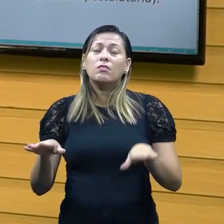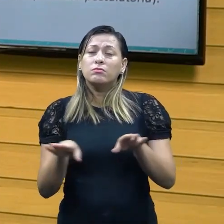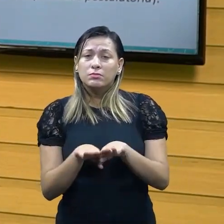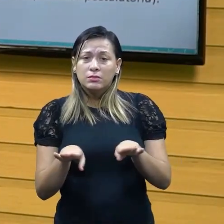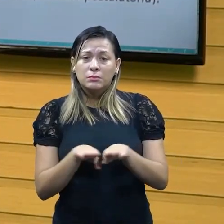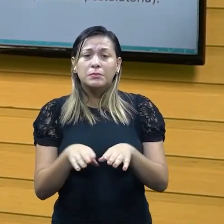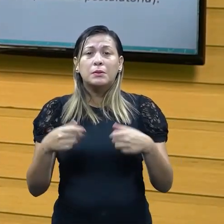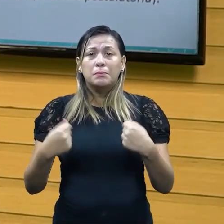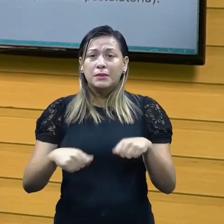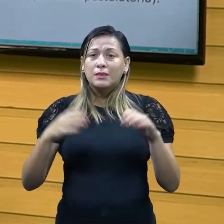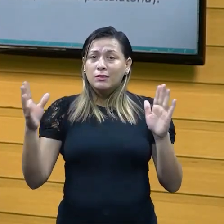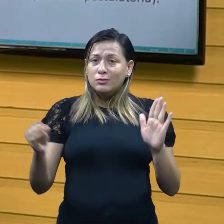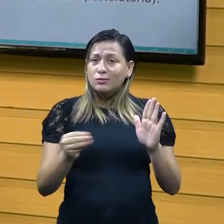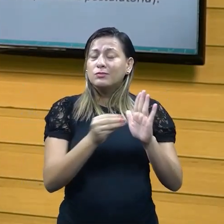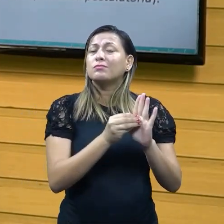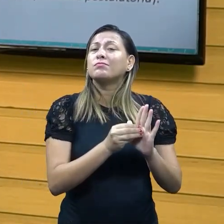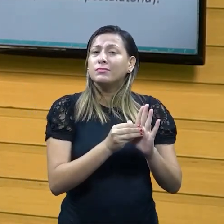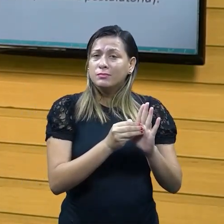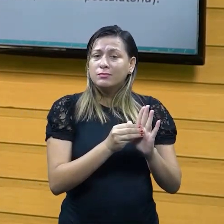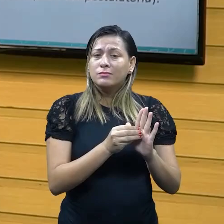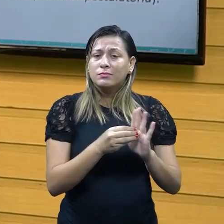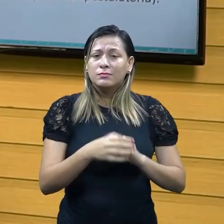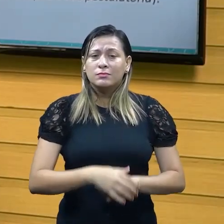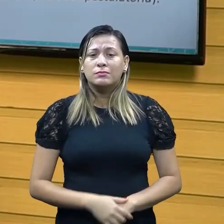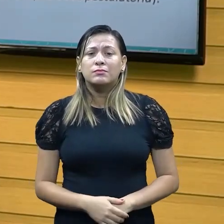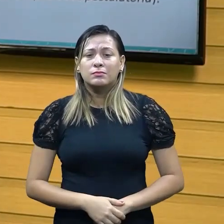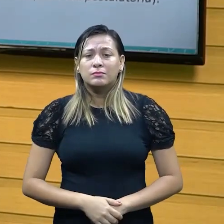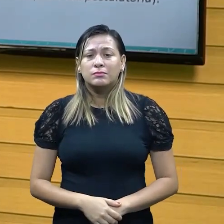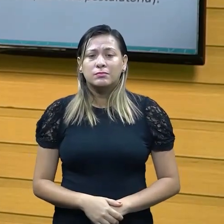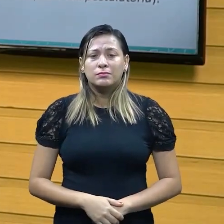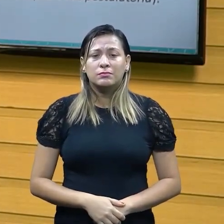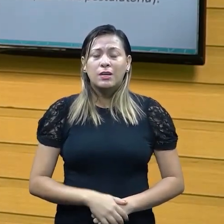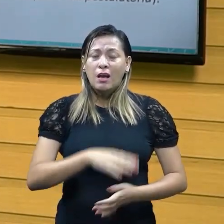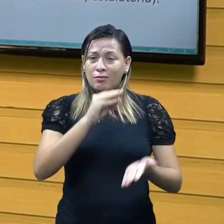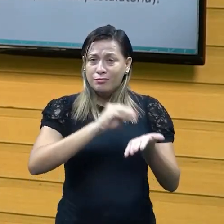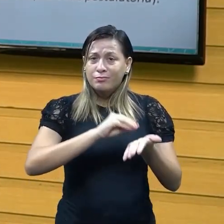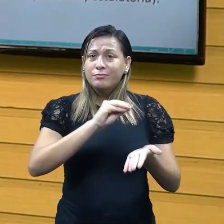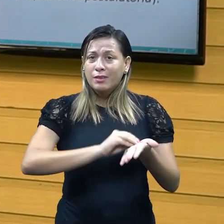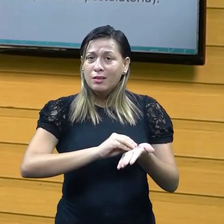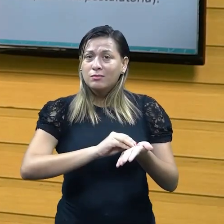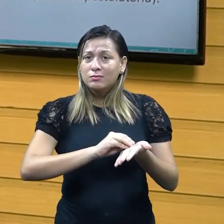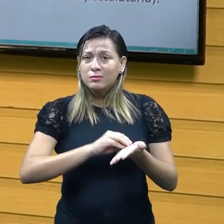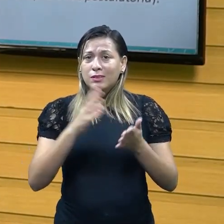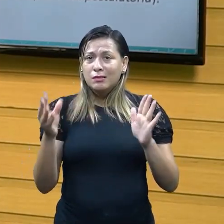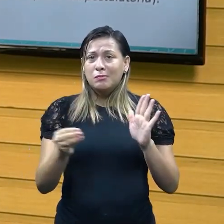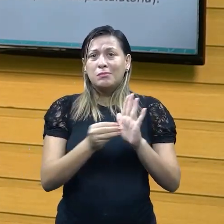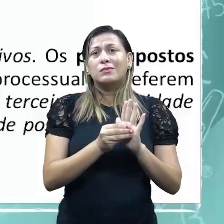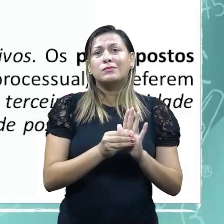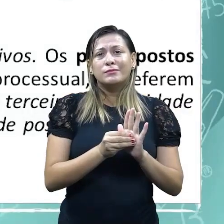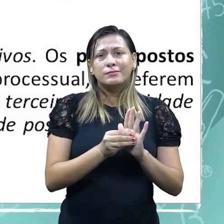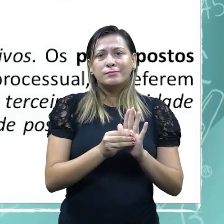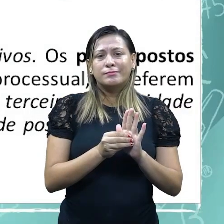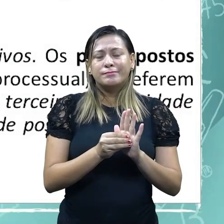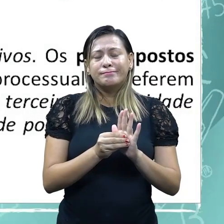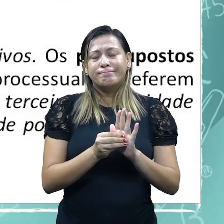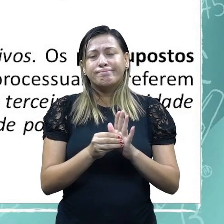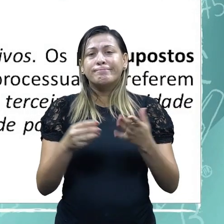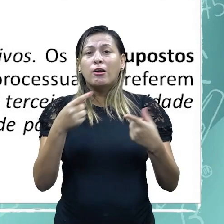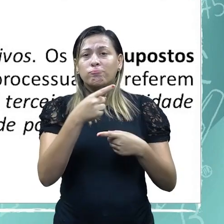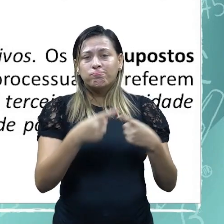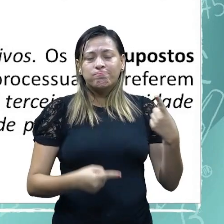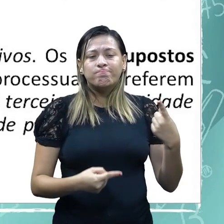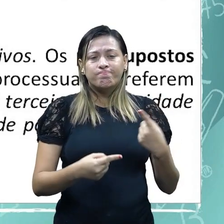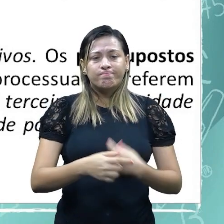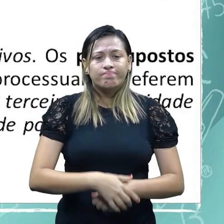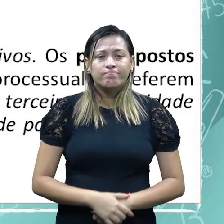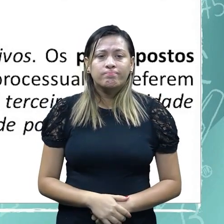preencher alguns requisitos que são válidos. A ausência do preenchimento desses requisitos torna tudo inválido, certo? Então, nós